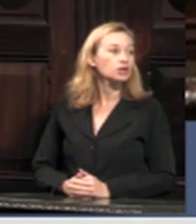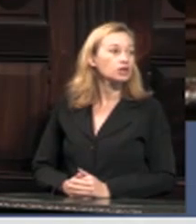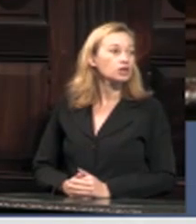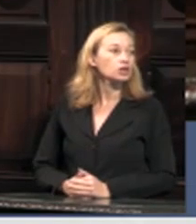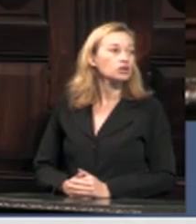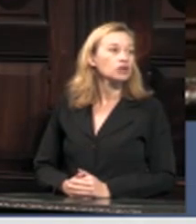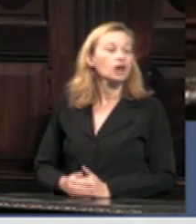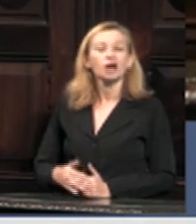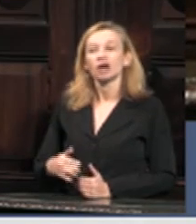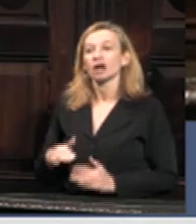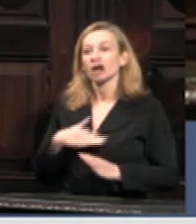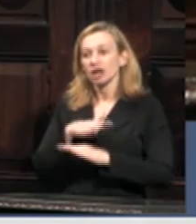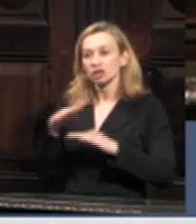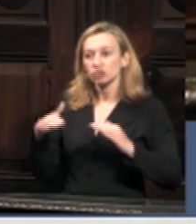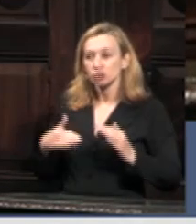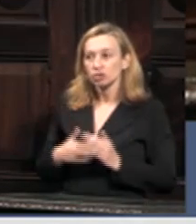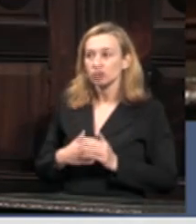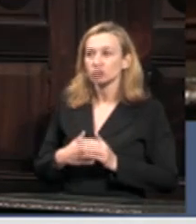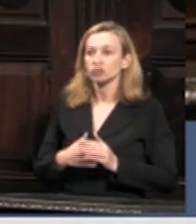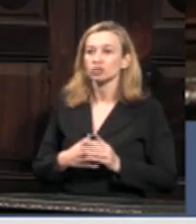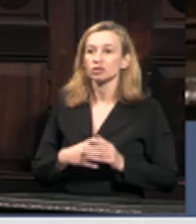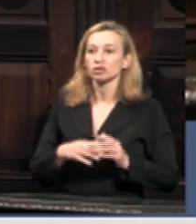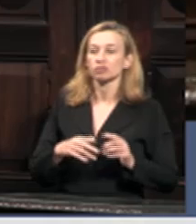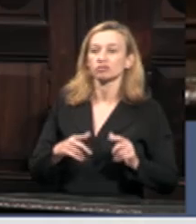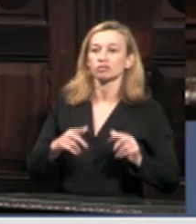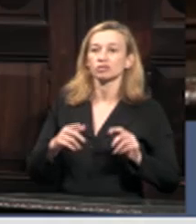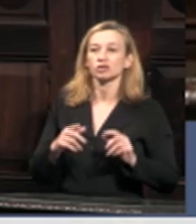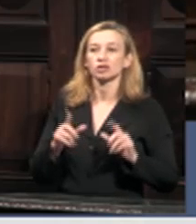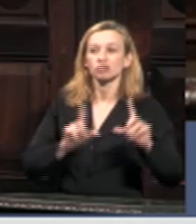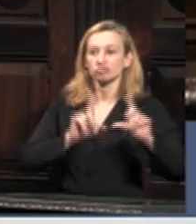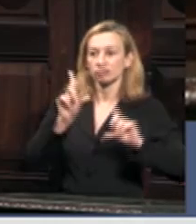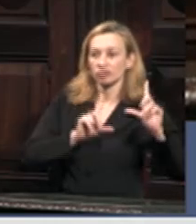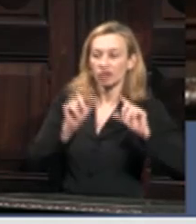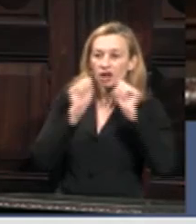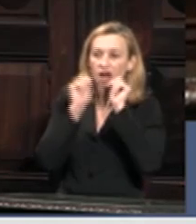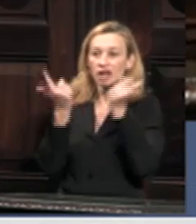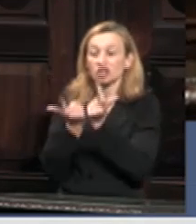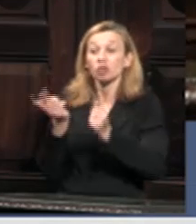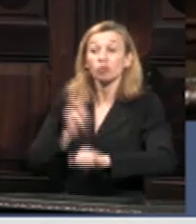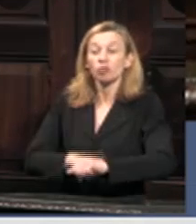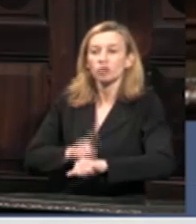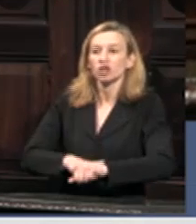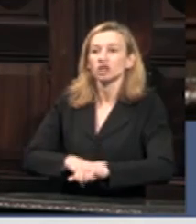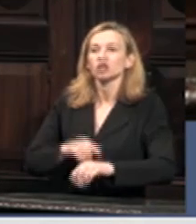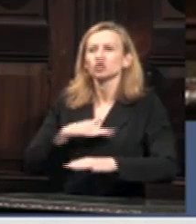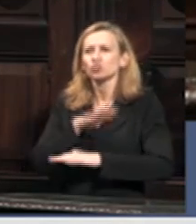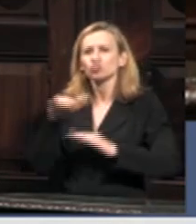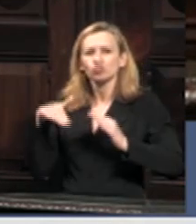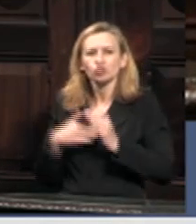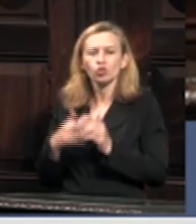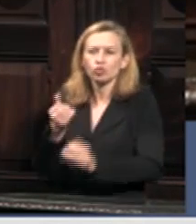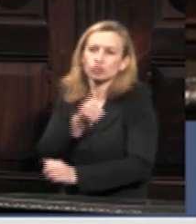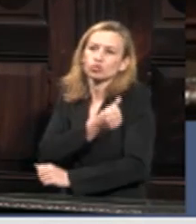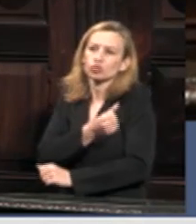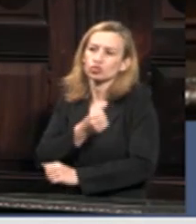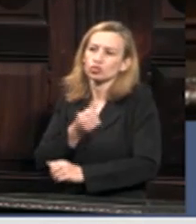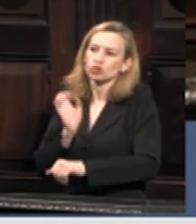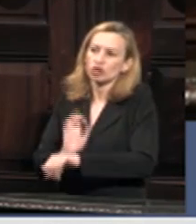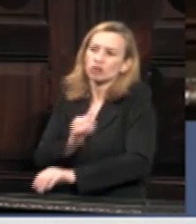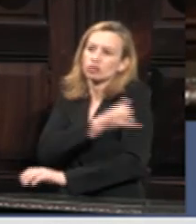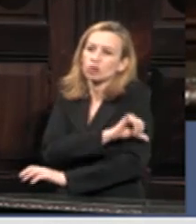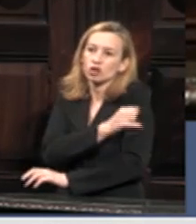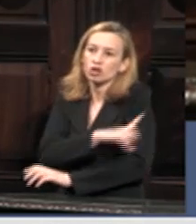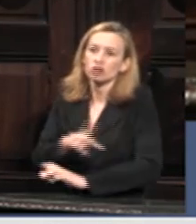na casa, na TV Alerj, chegou o momento de cariocas e fluminenses decidirem